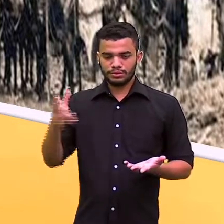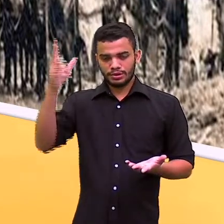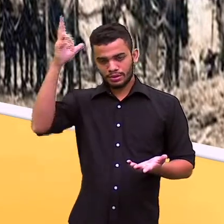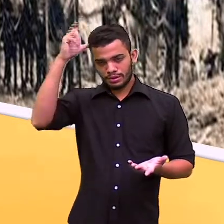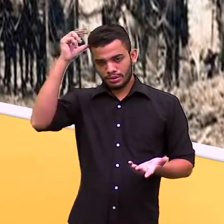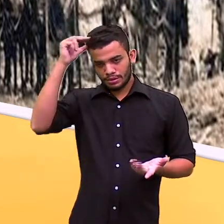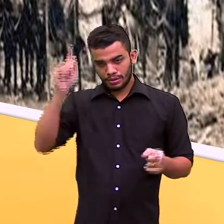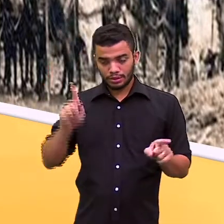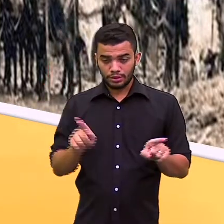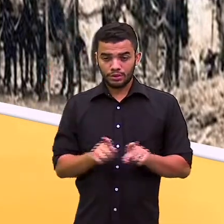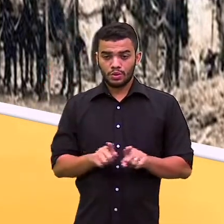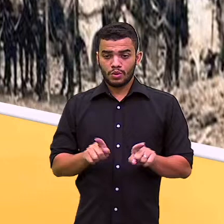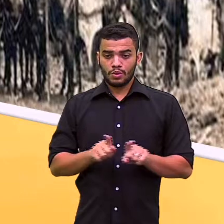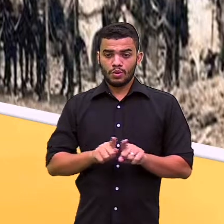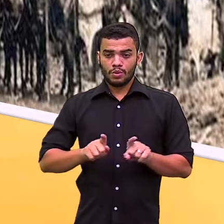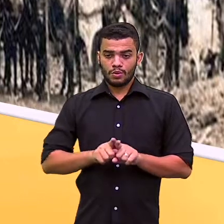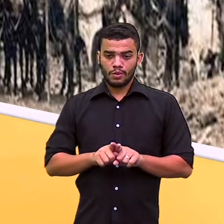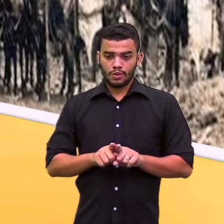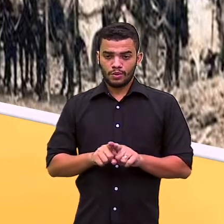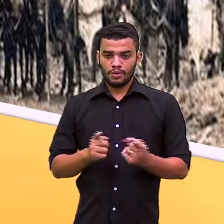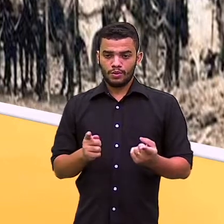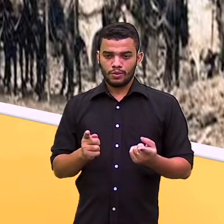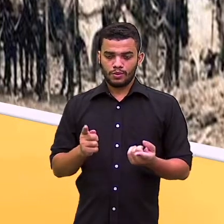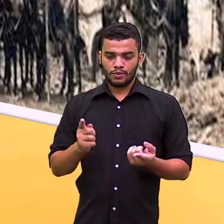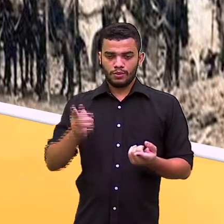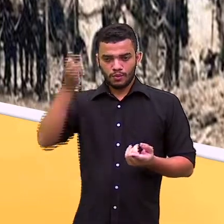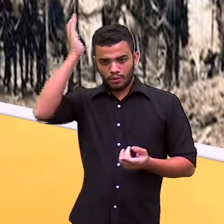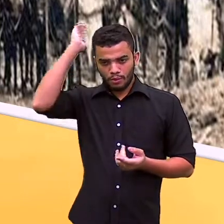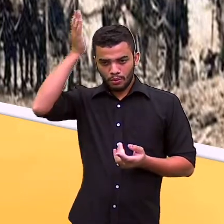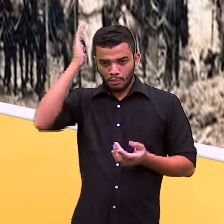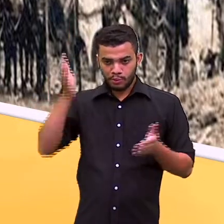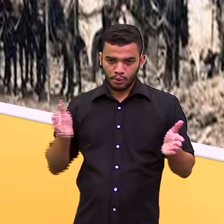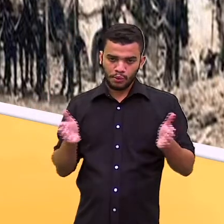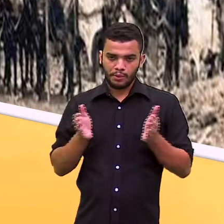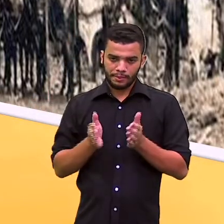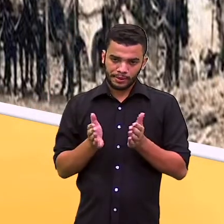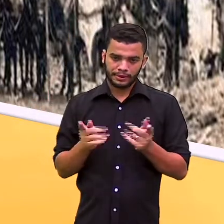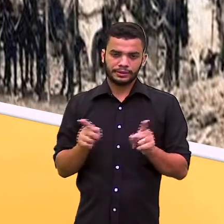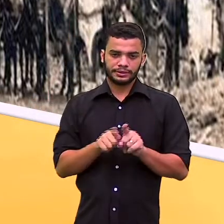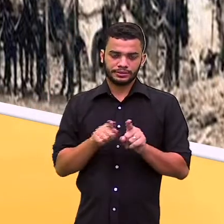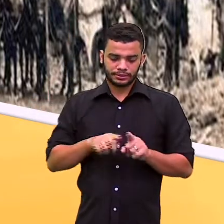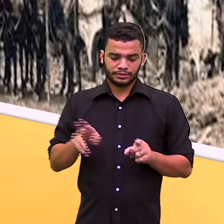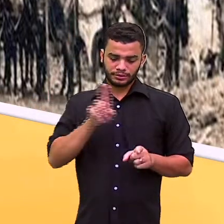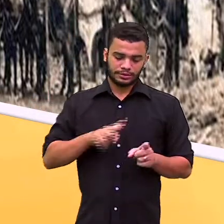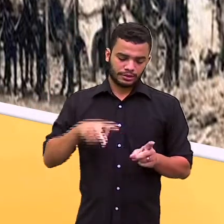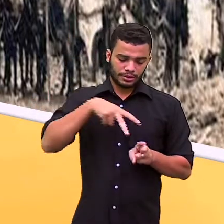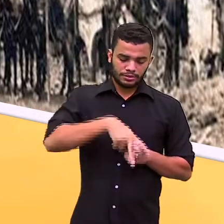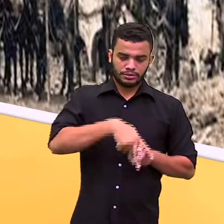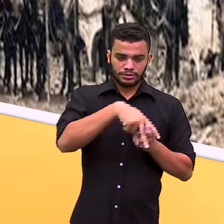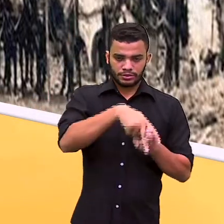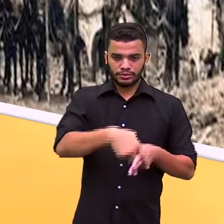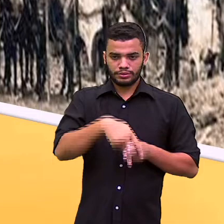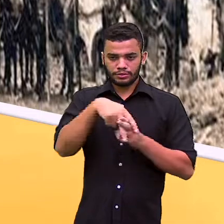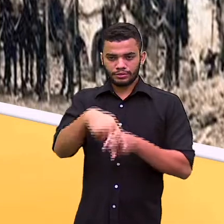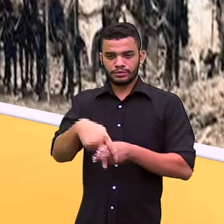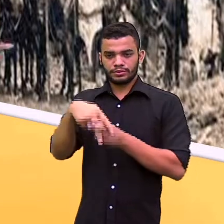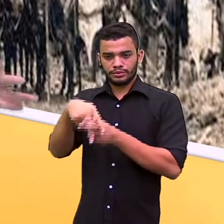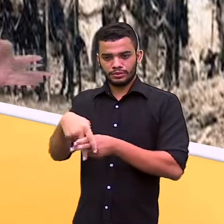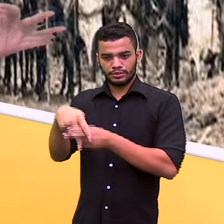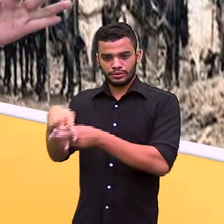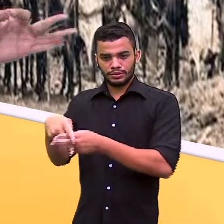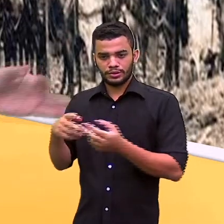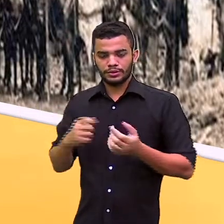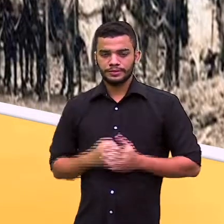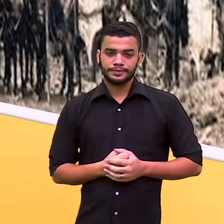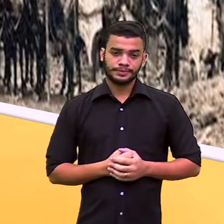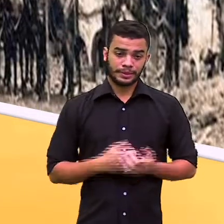do percurso, resistentes. Em terrenos acidentados, então precisavam de ser animais que